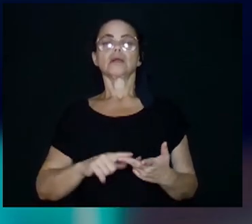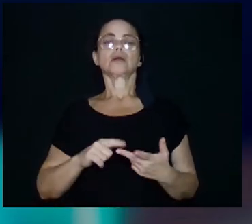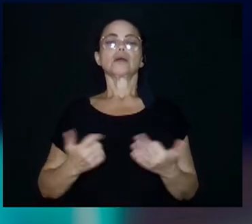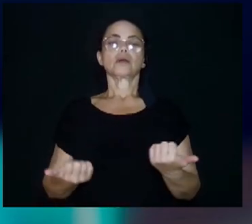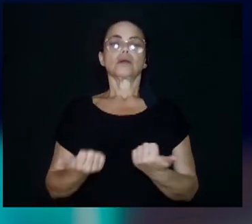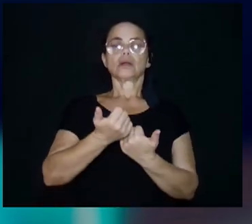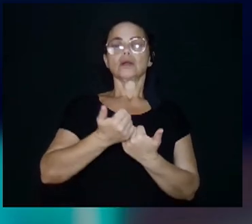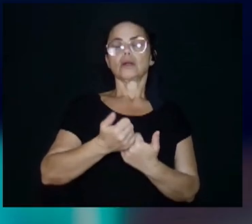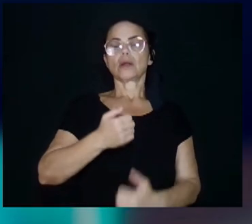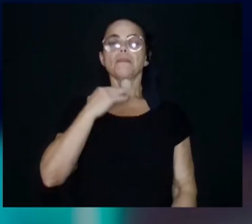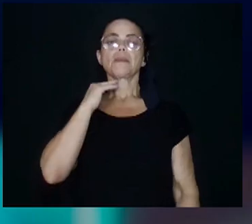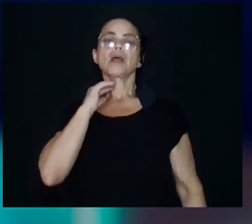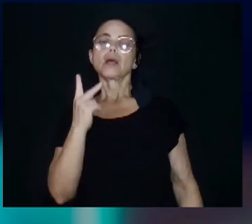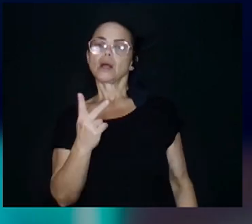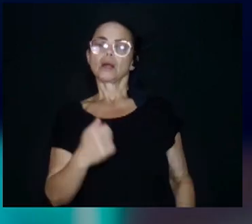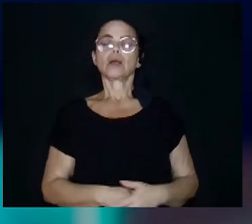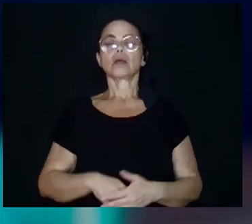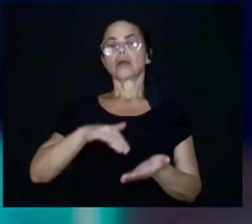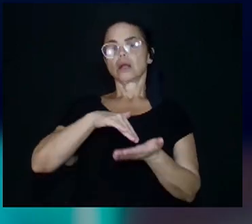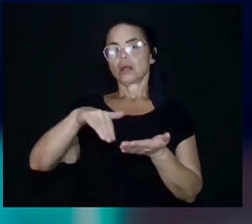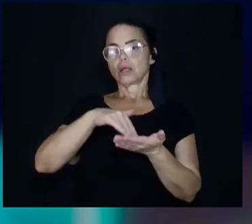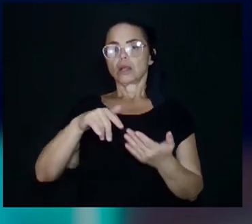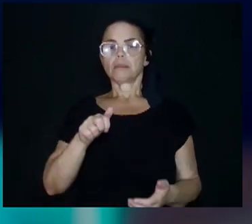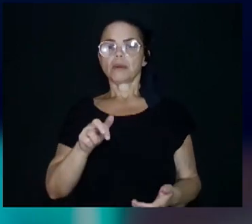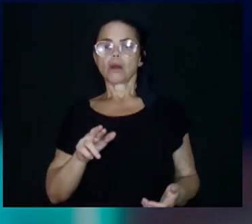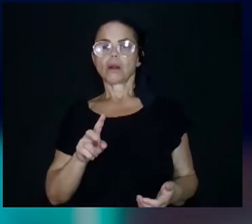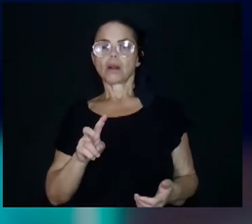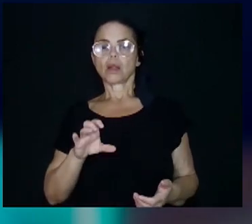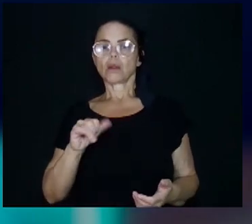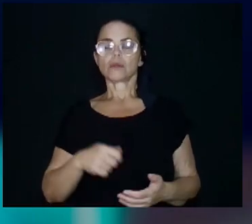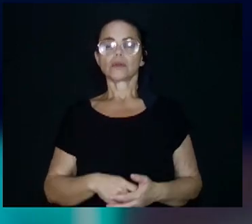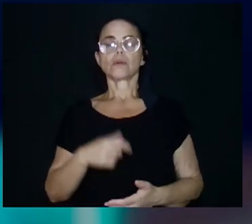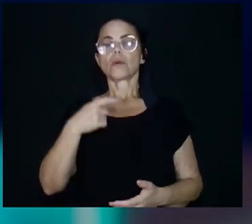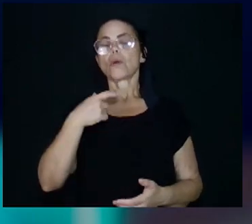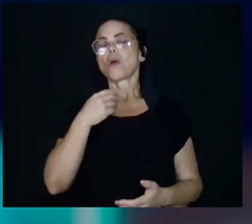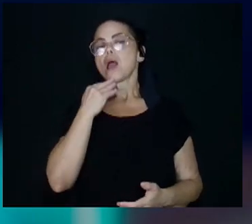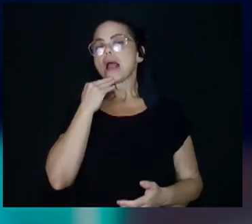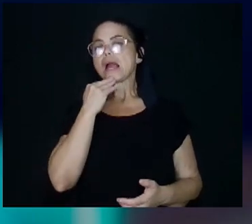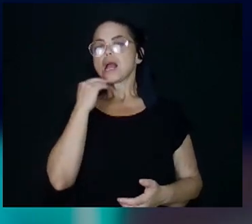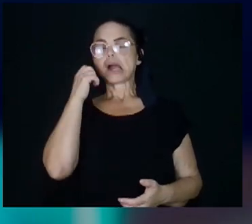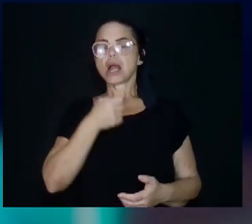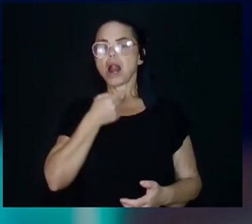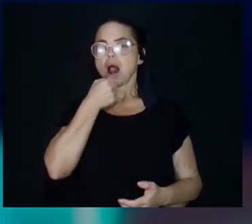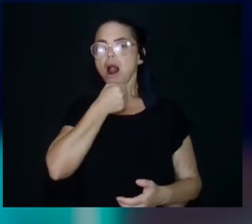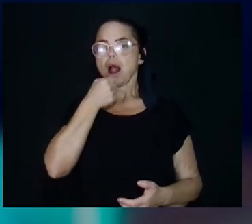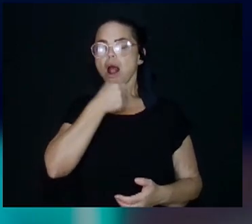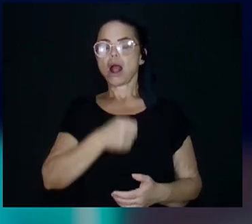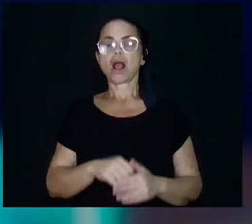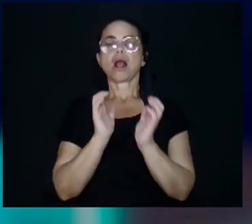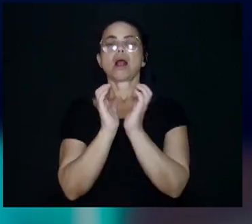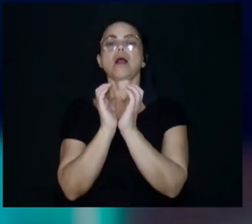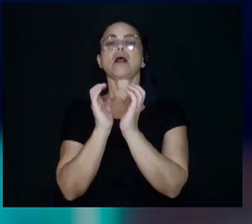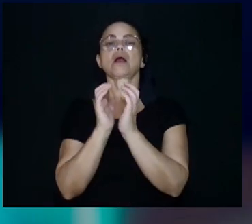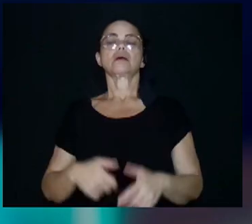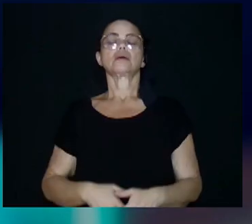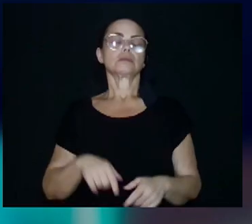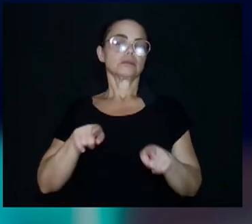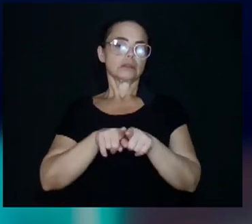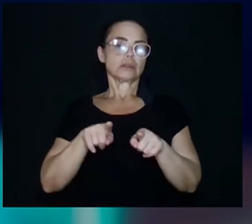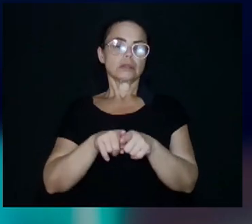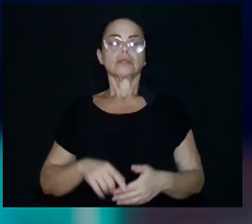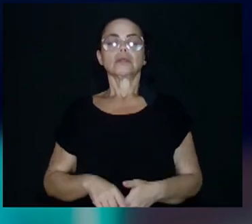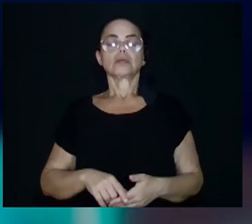O secretário Maurício Júnior, que é pessoa que gagueja, é um jornalista de Recife. Martin, pessoa que gagueja, o nosso tesoureiro,